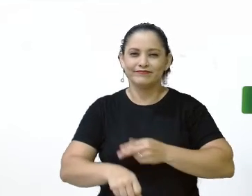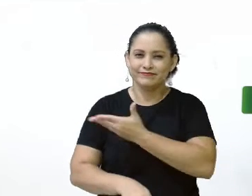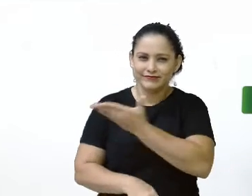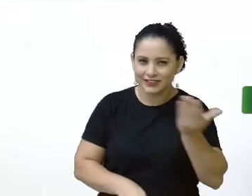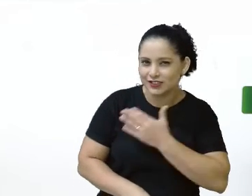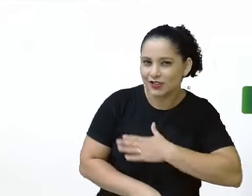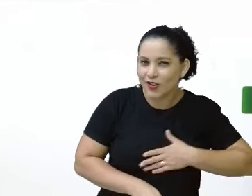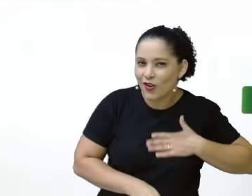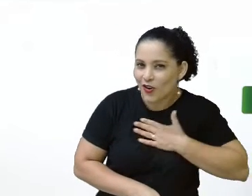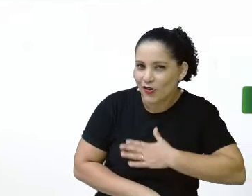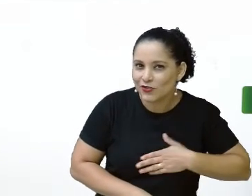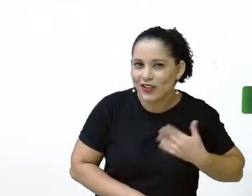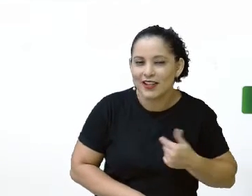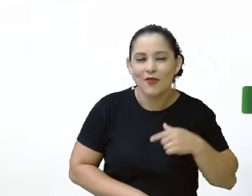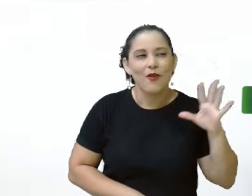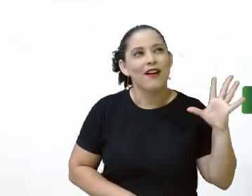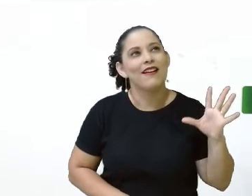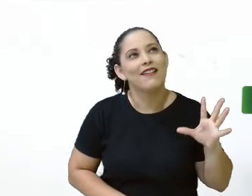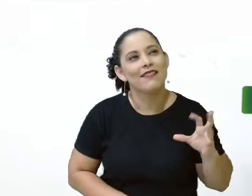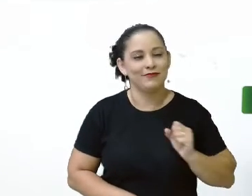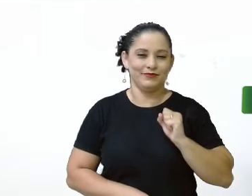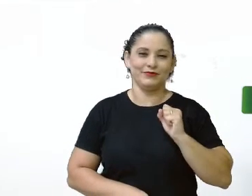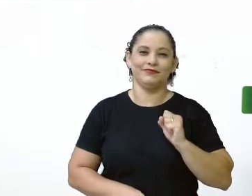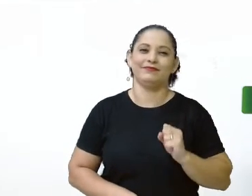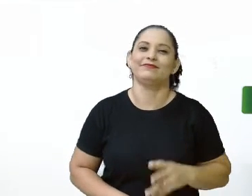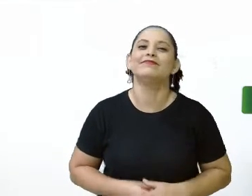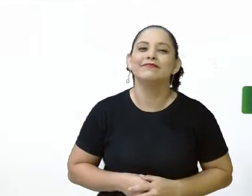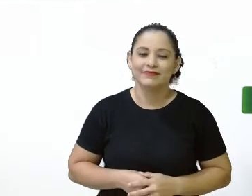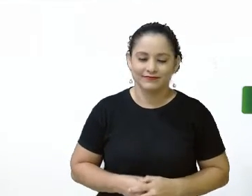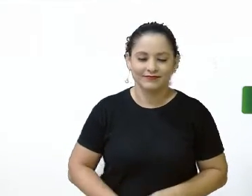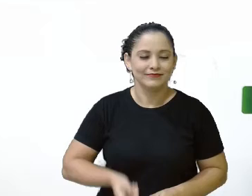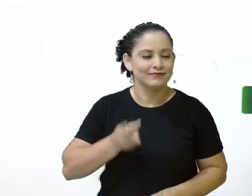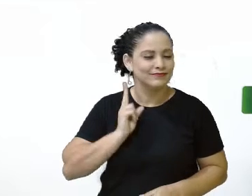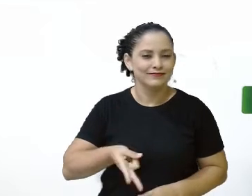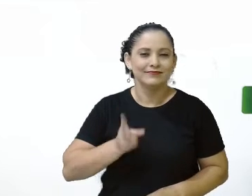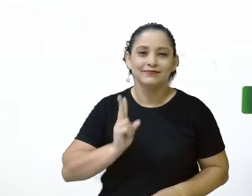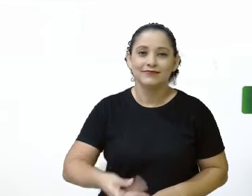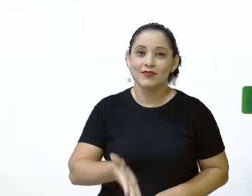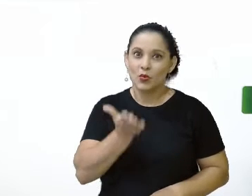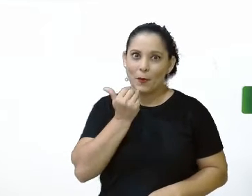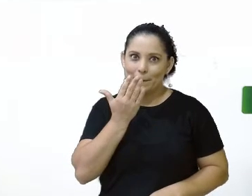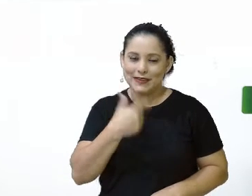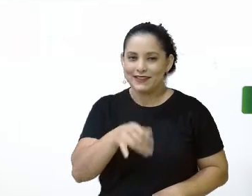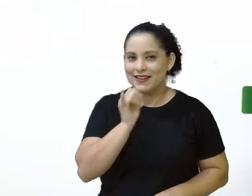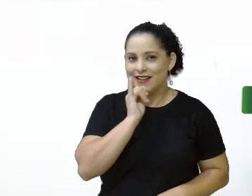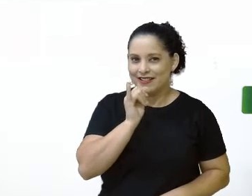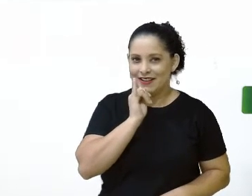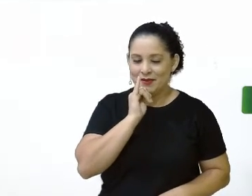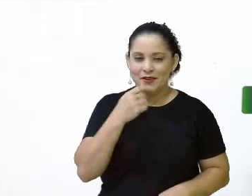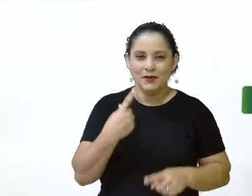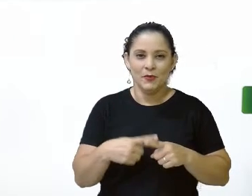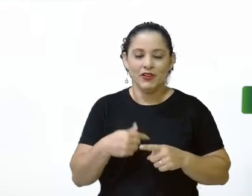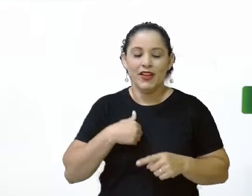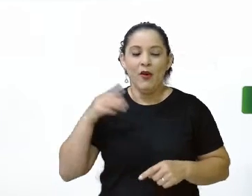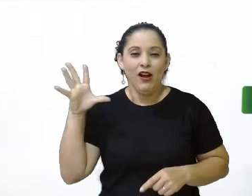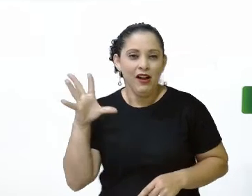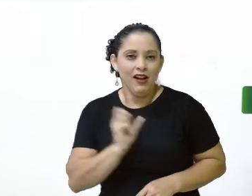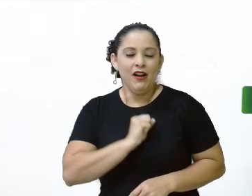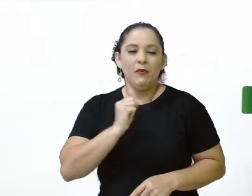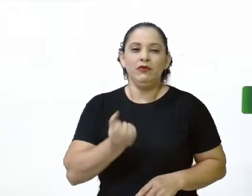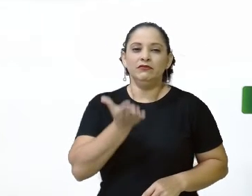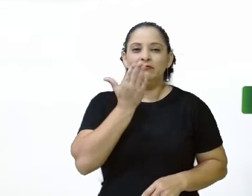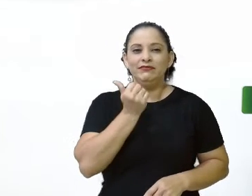gostam de chocolate? Eu gosto bastante. Sempre gosto de dar exemplos de comida, né? Porque eu amo comer e